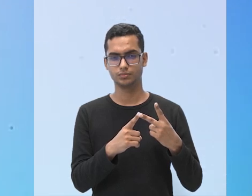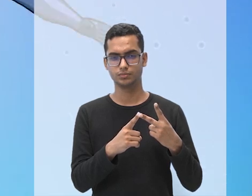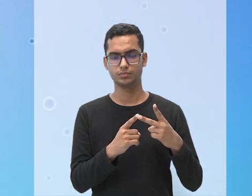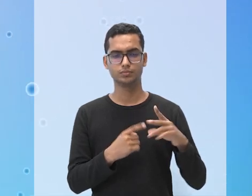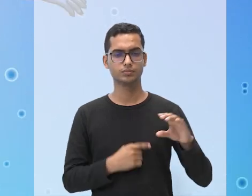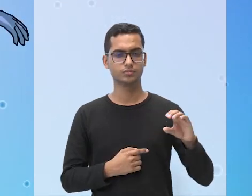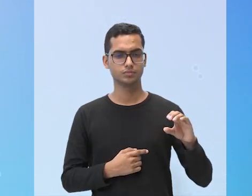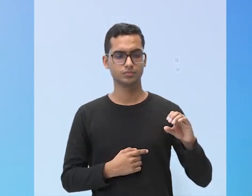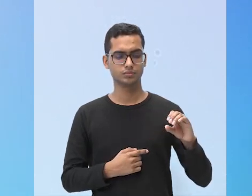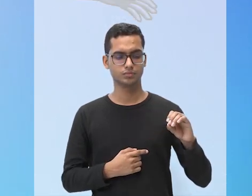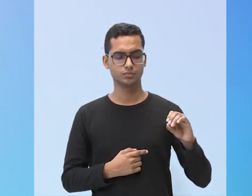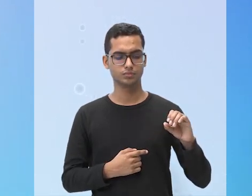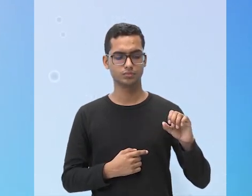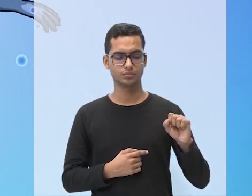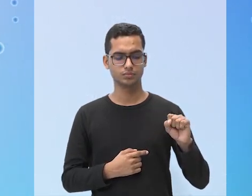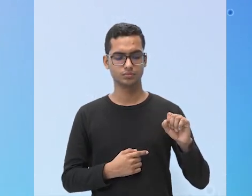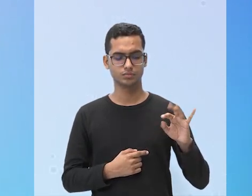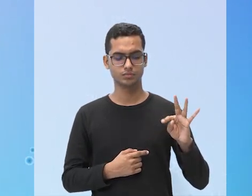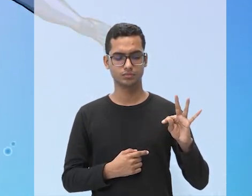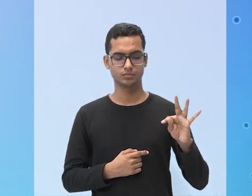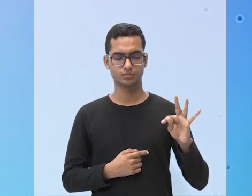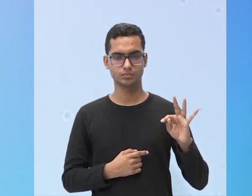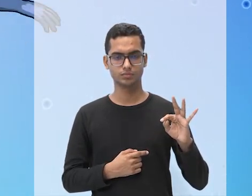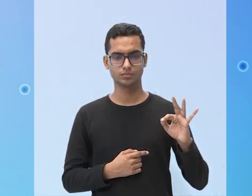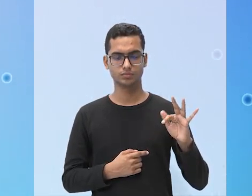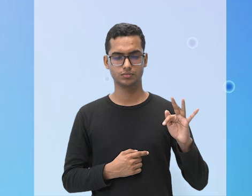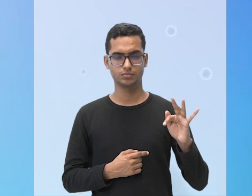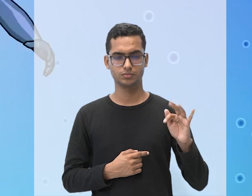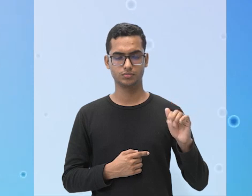para competir, ele vai escolher o nado crawl.